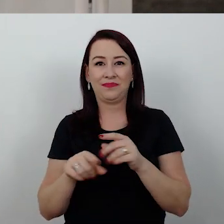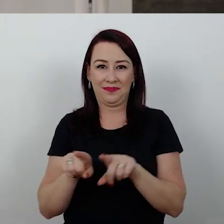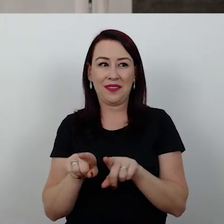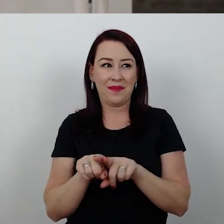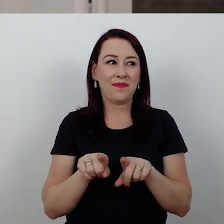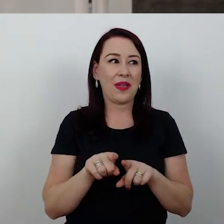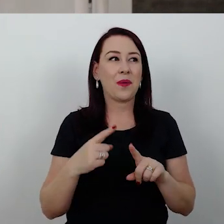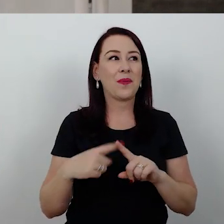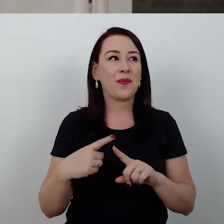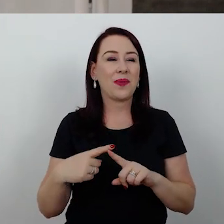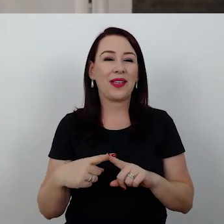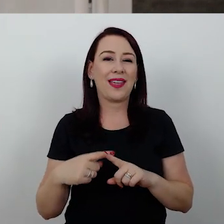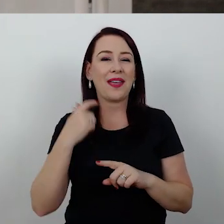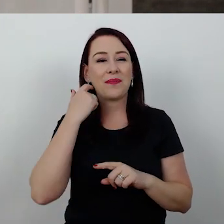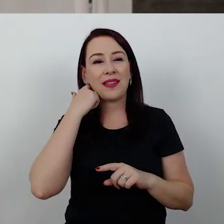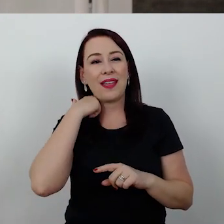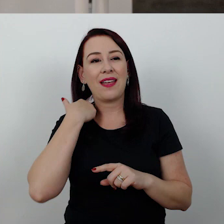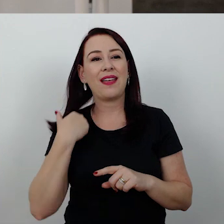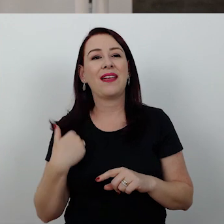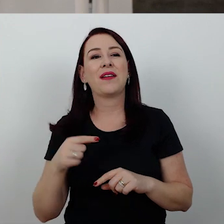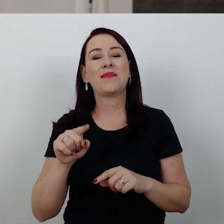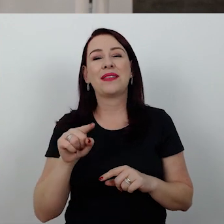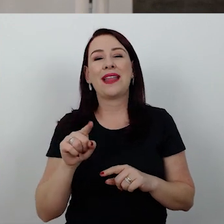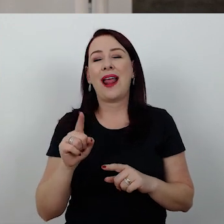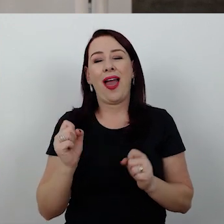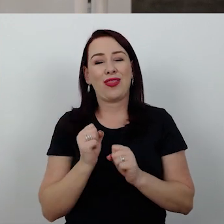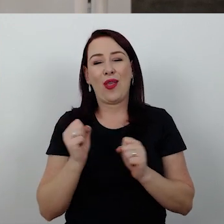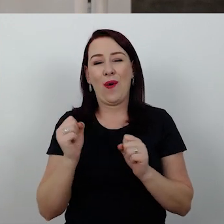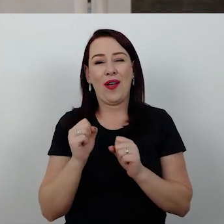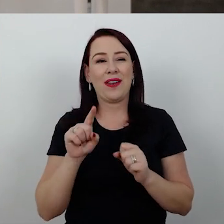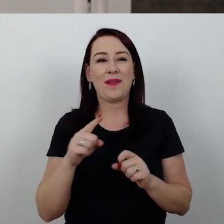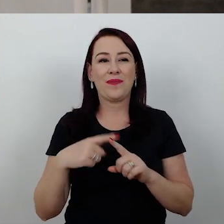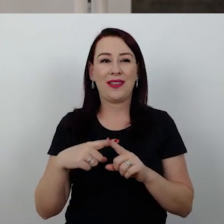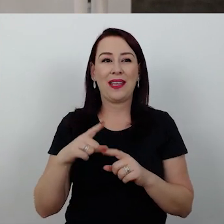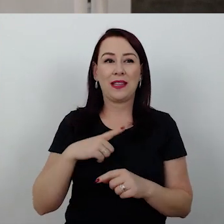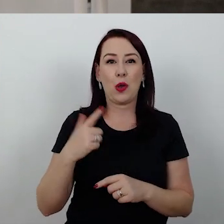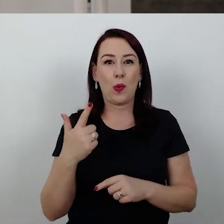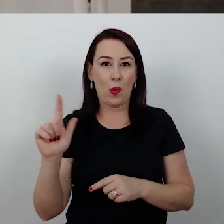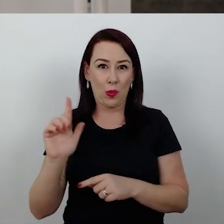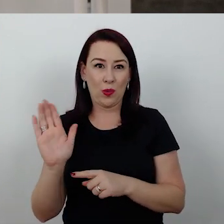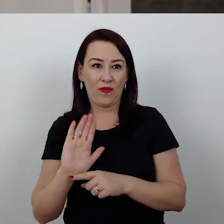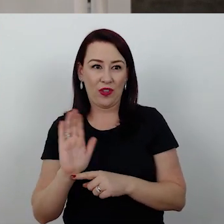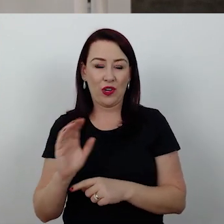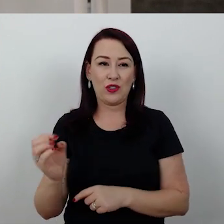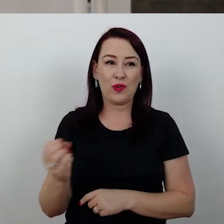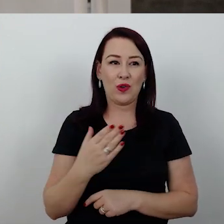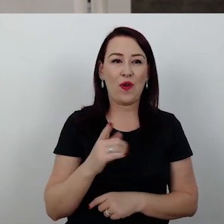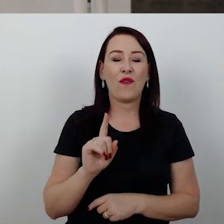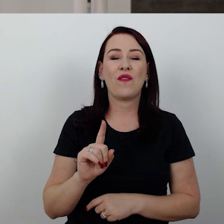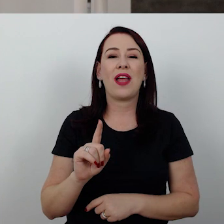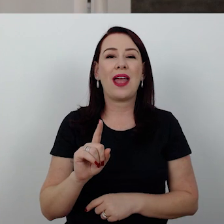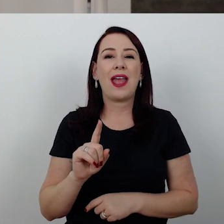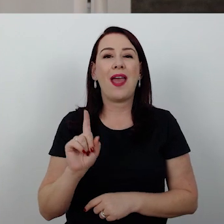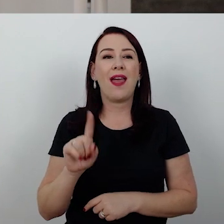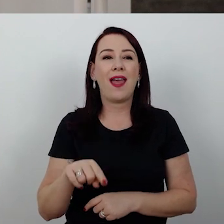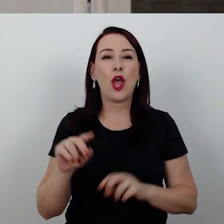para além disso. Só puxando essa questão do vídeo, eu adoro, porque tem um mais atual da Film Commission,